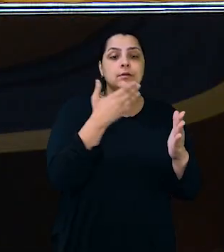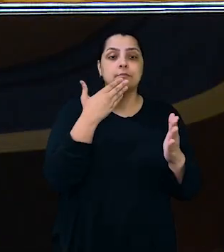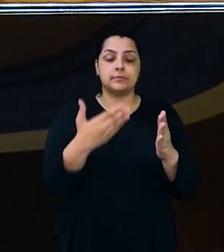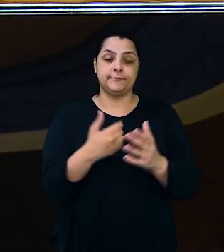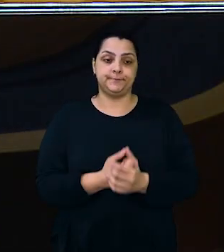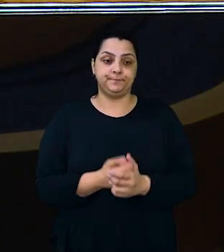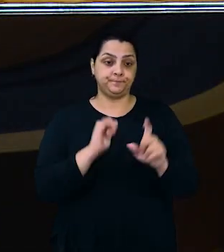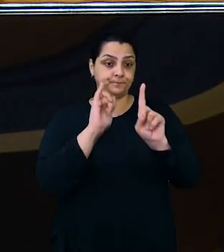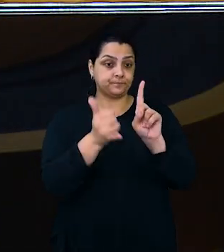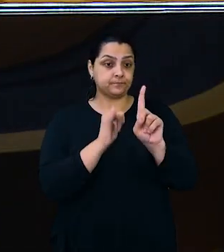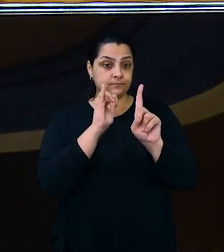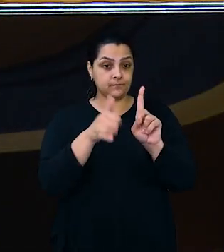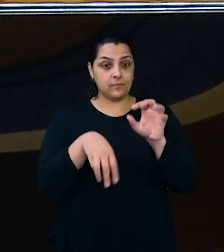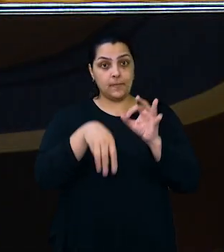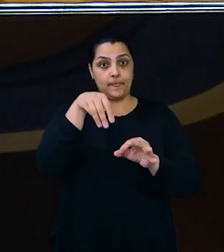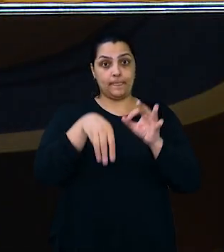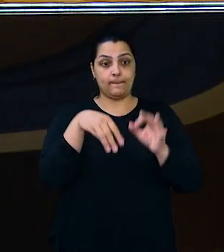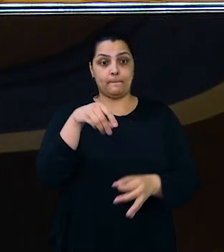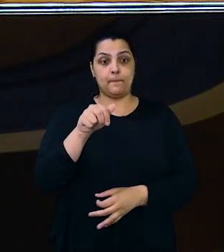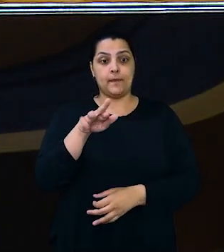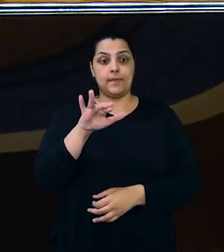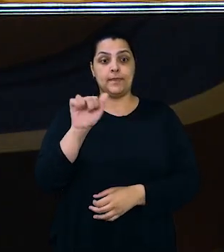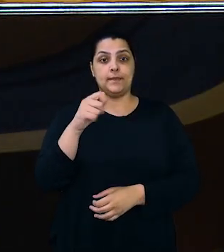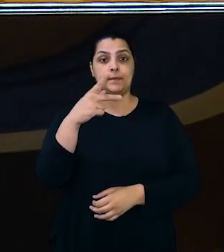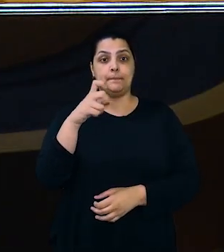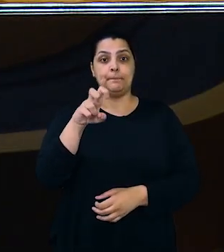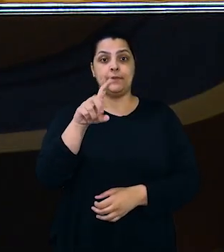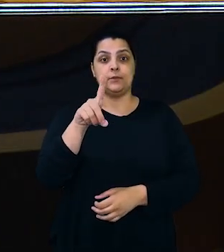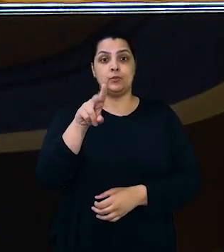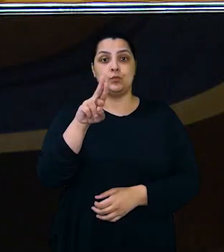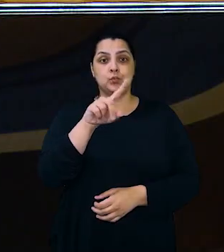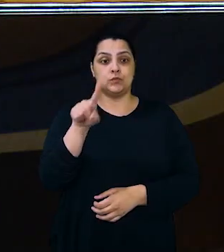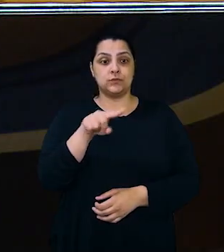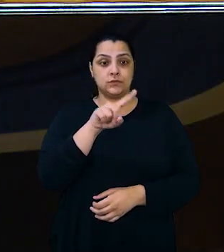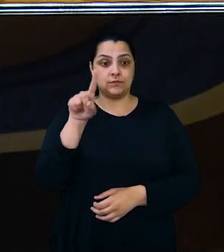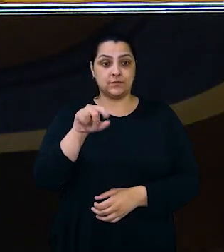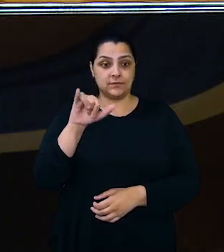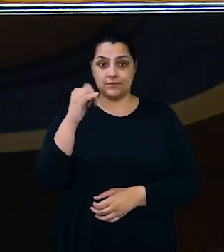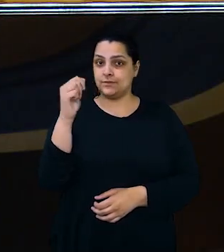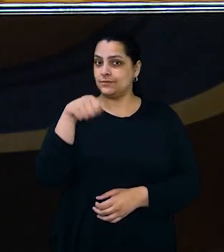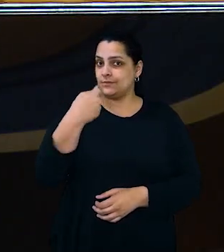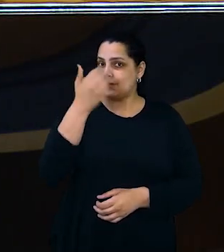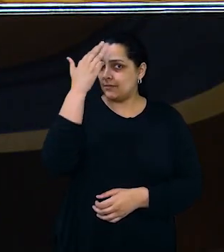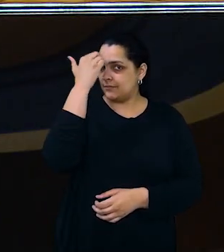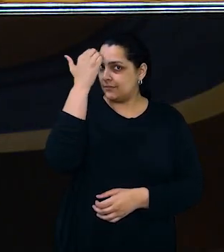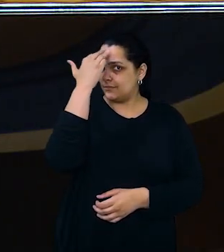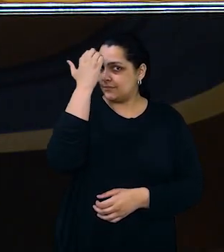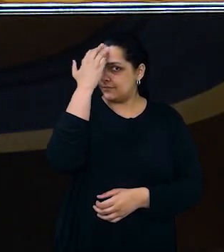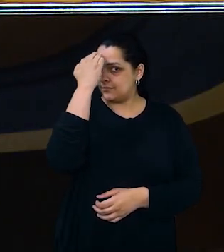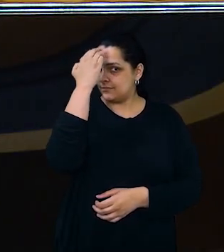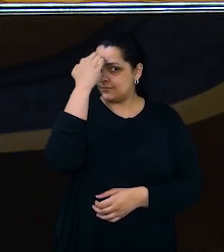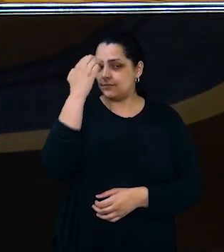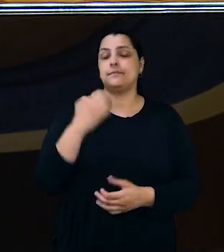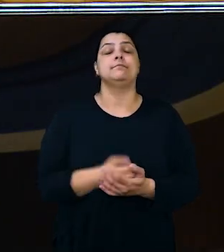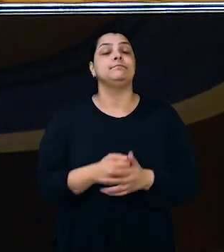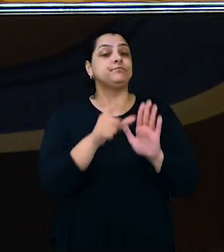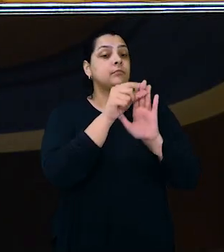com a relatora do caso, ministra Maria Cristina Peduzzi, nessas situações, aplica-se o